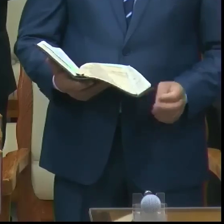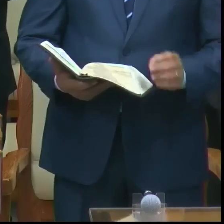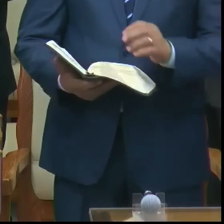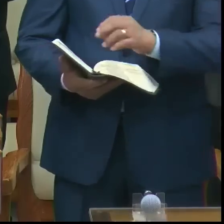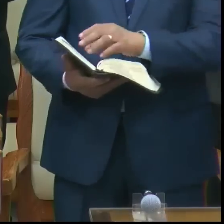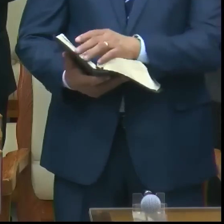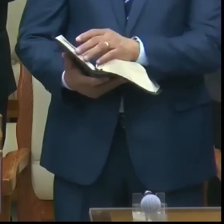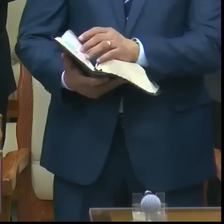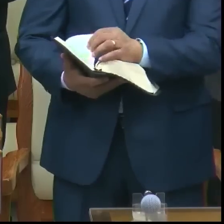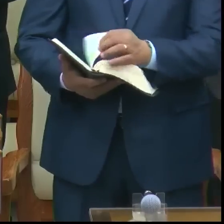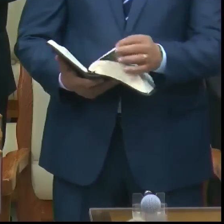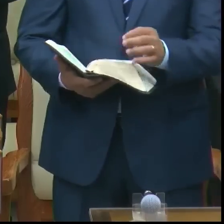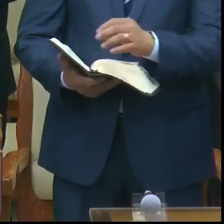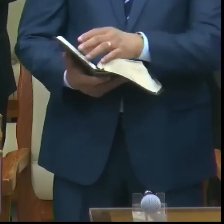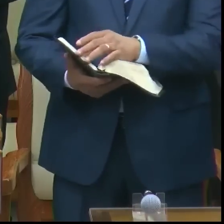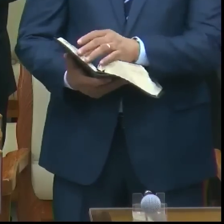João,